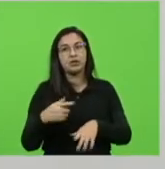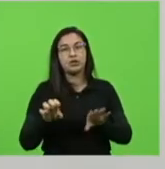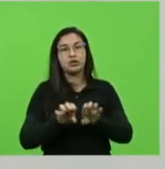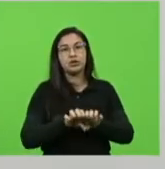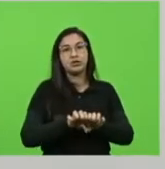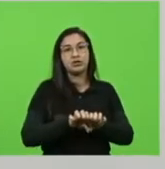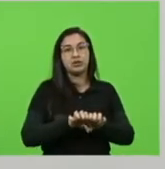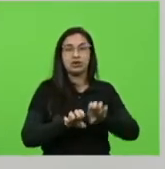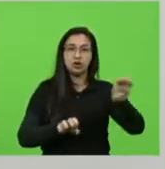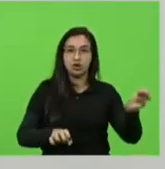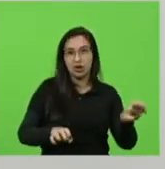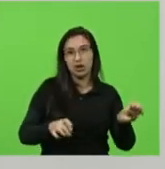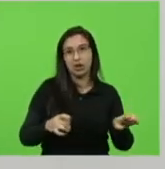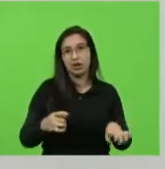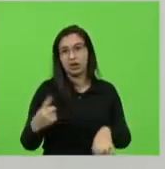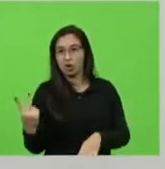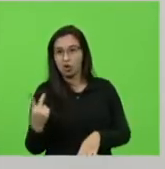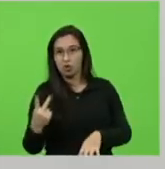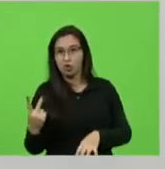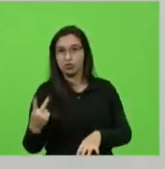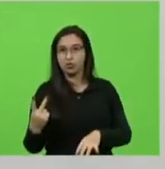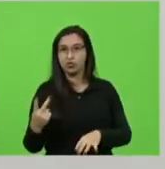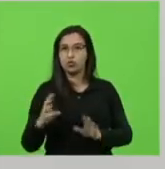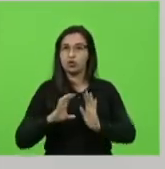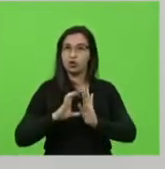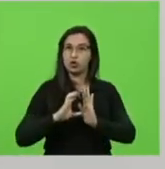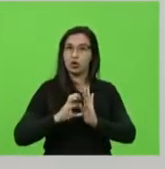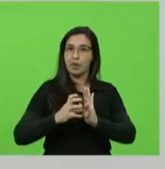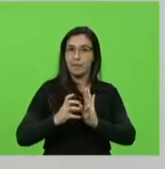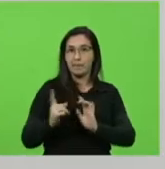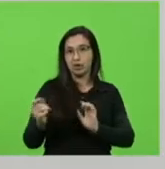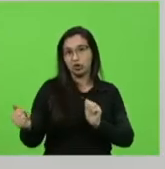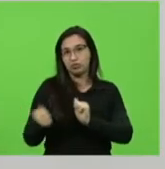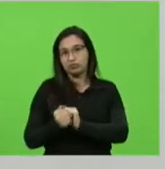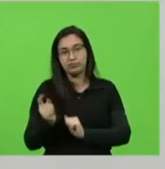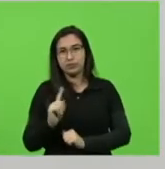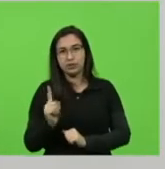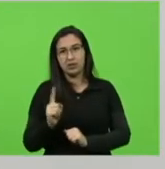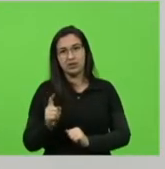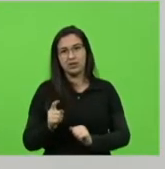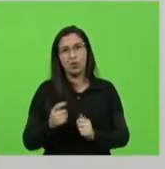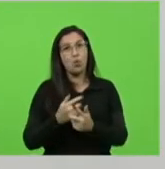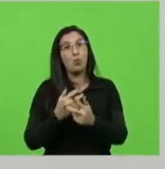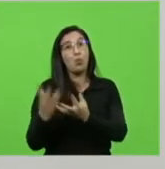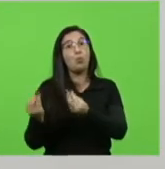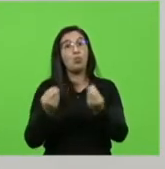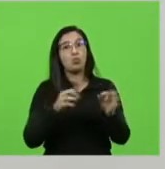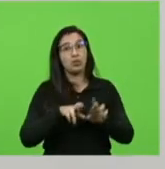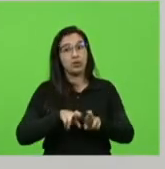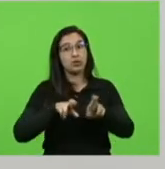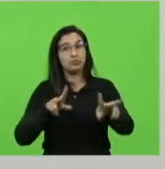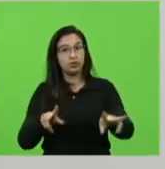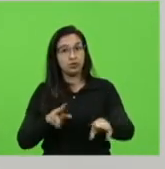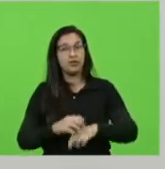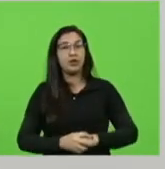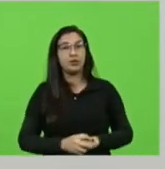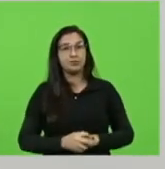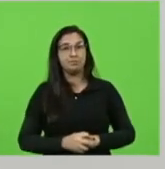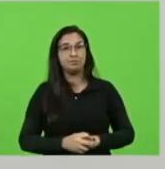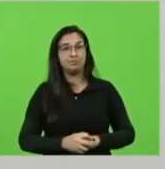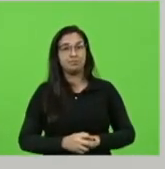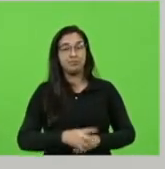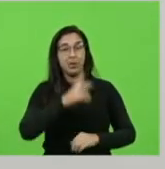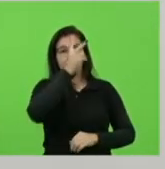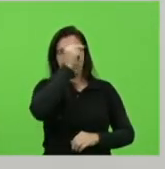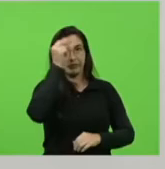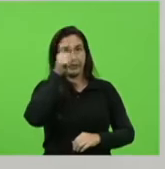ele não é do mesmo partido que eu. Nós podemos ter uma infinidade de diferenças, mas, neste ponto, o prefeito Volney Morastone merece